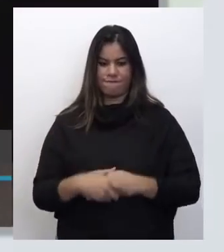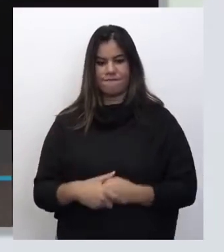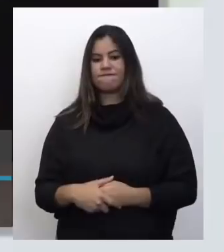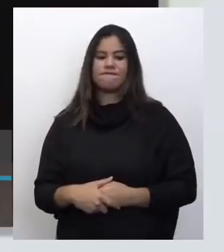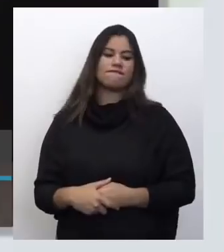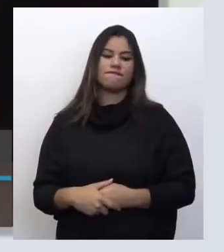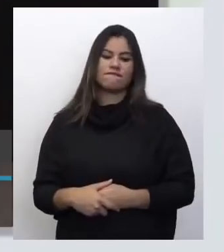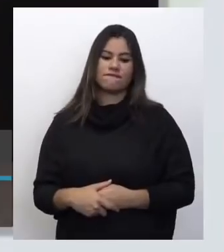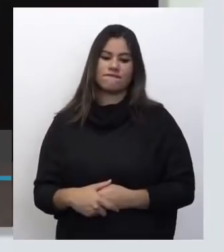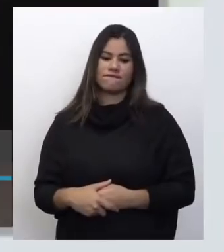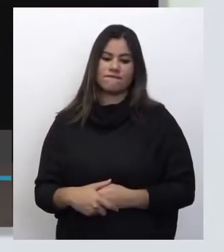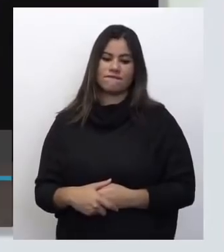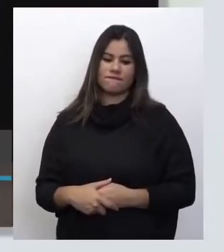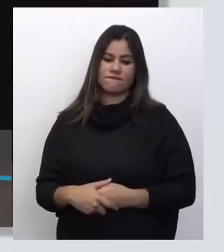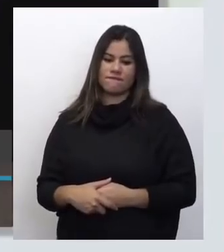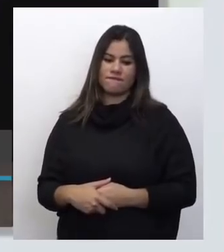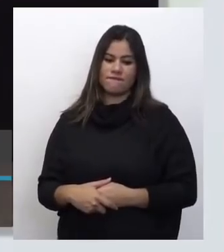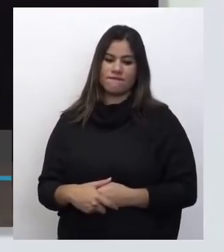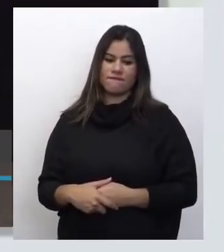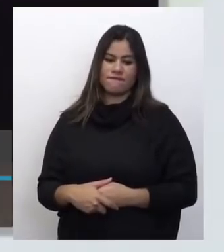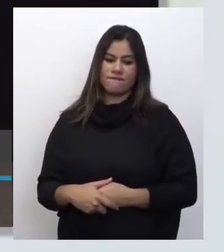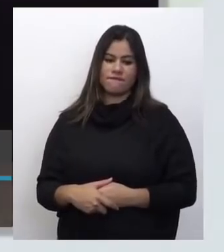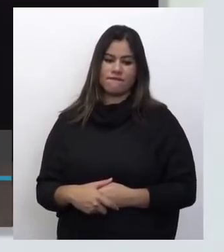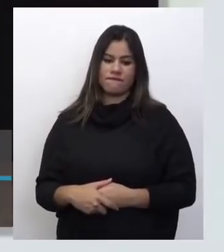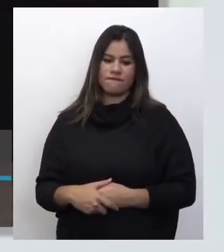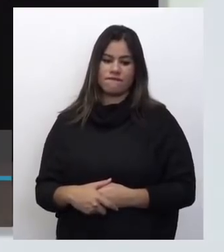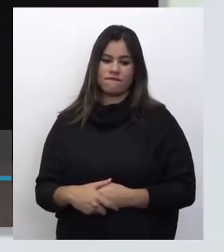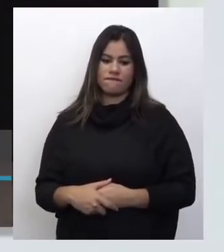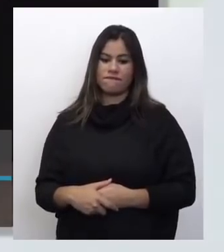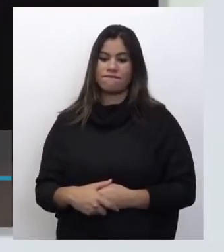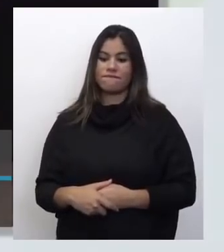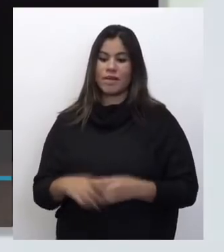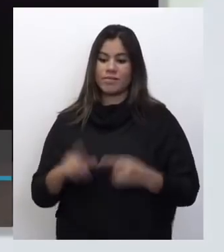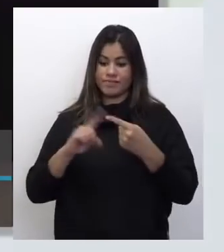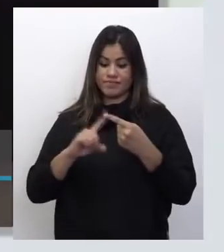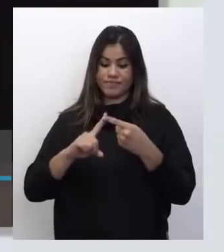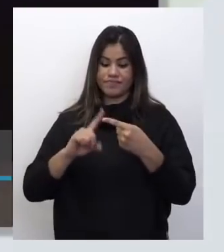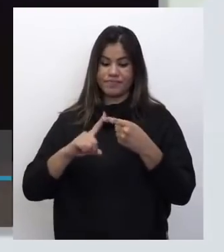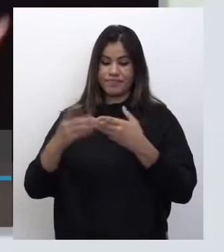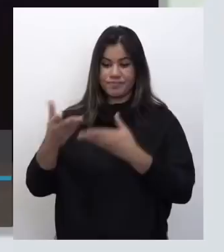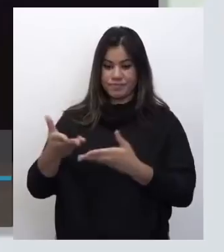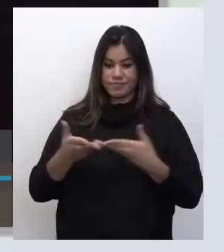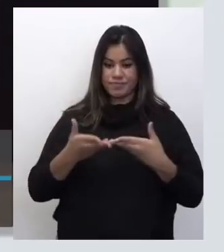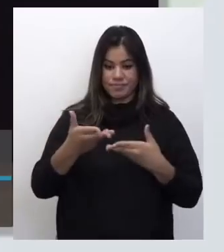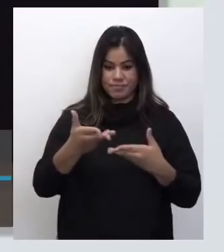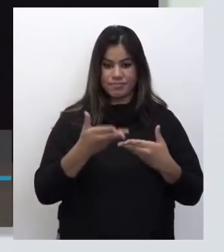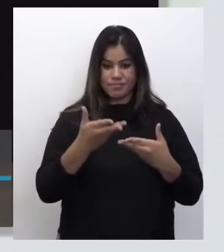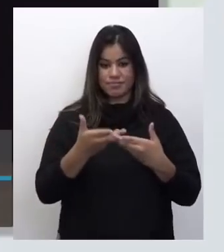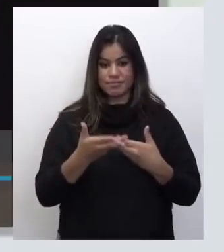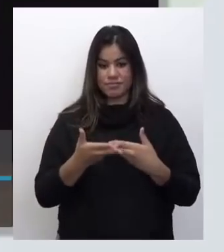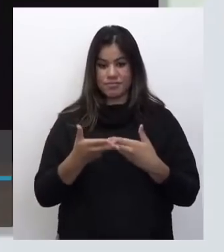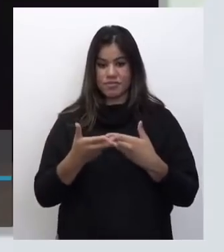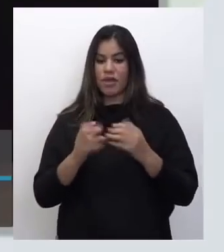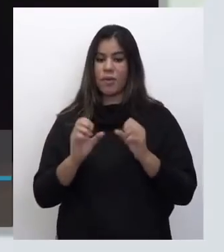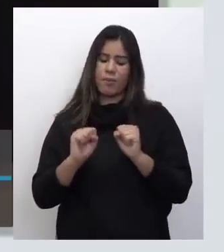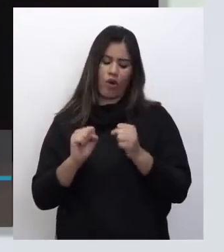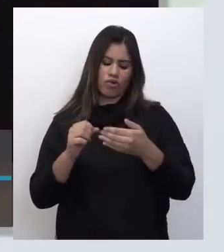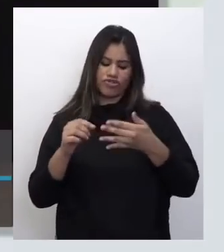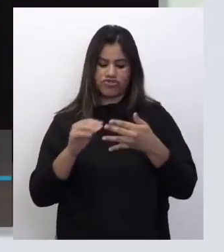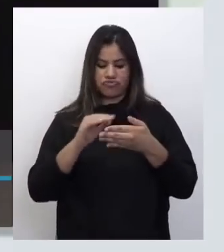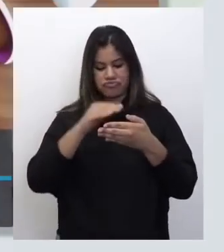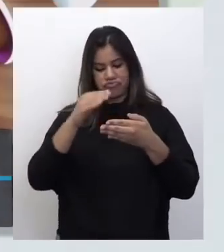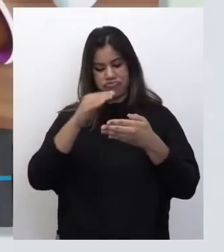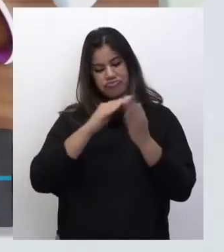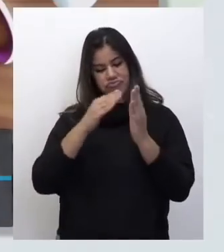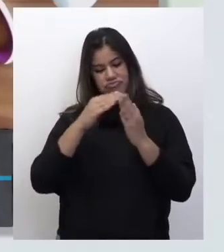acabamentinho. E, então, em primeiro lugar, um convite. Aqui na bordinha poderia fazer alguns detalhes